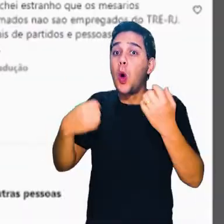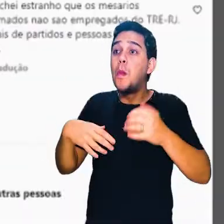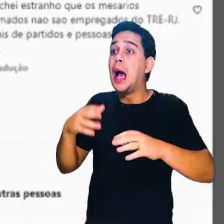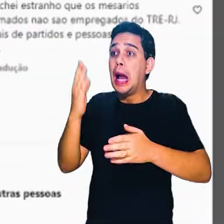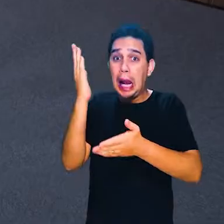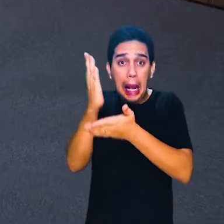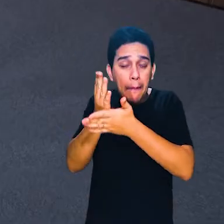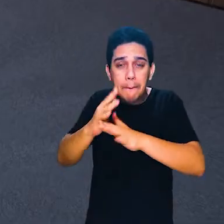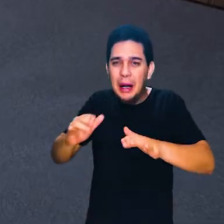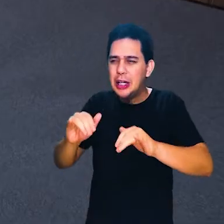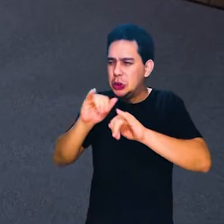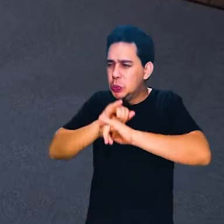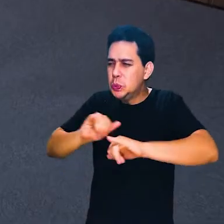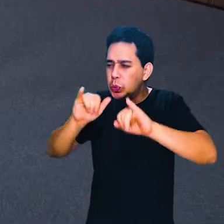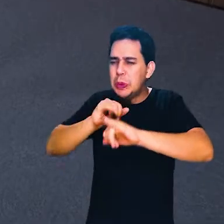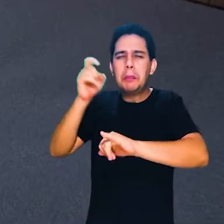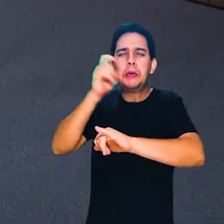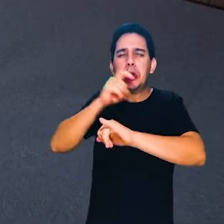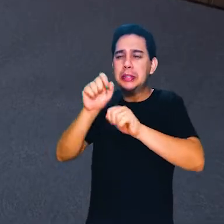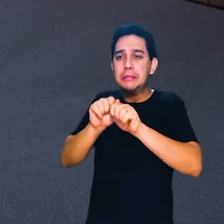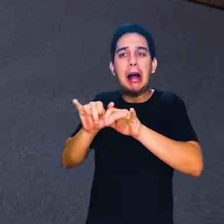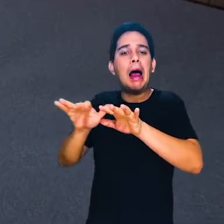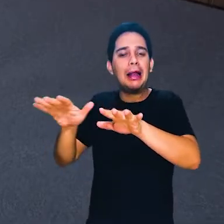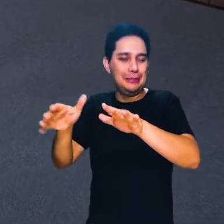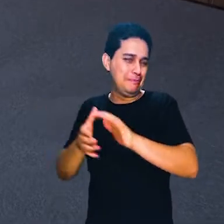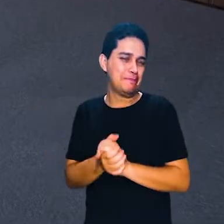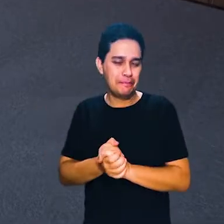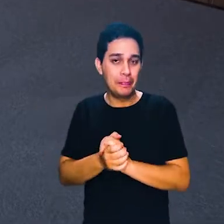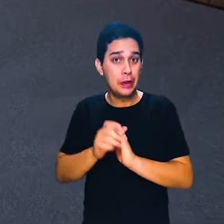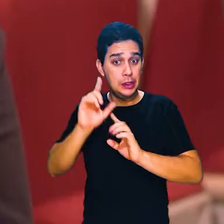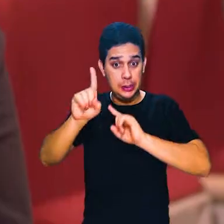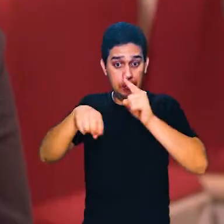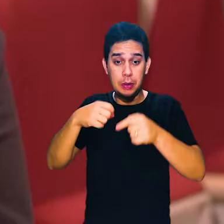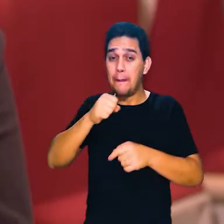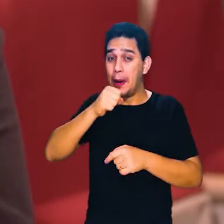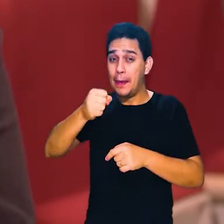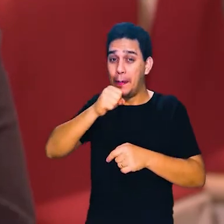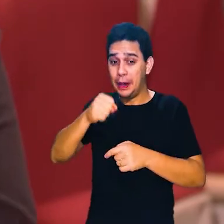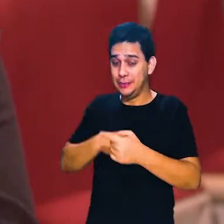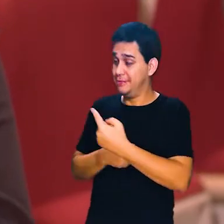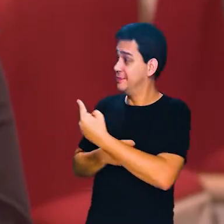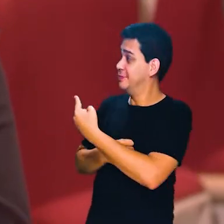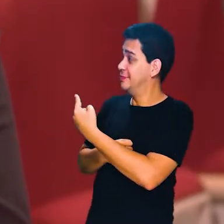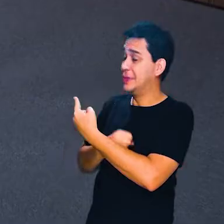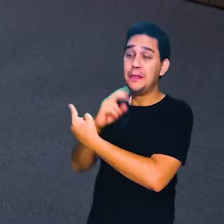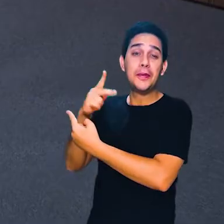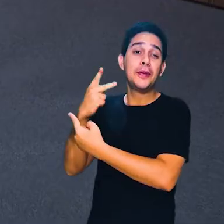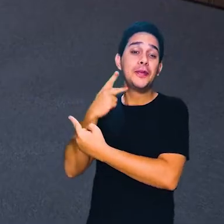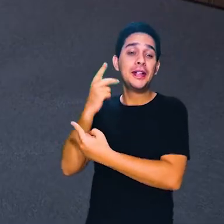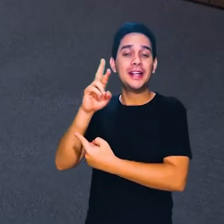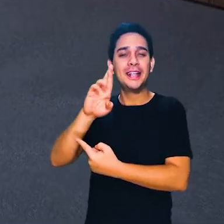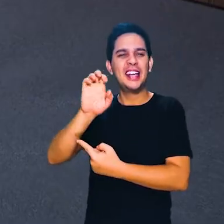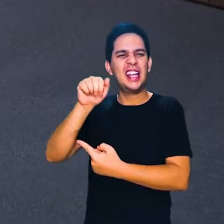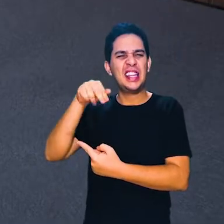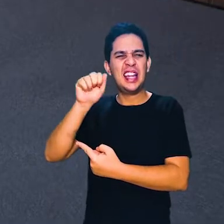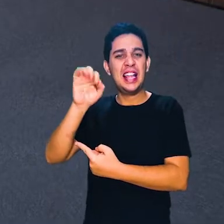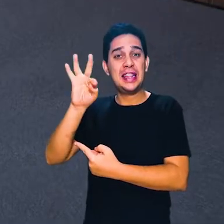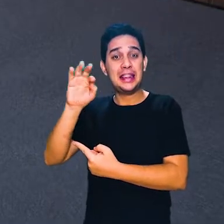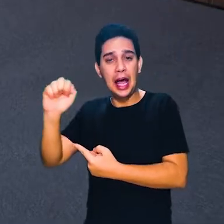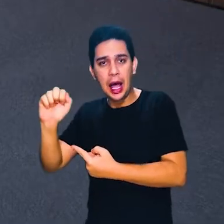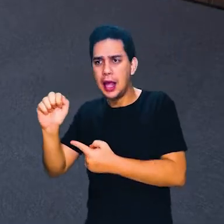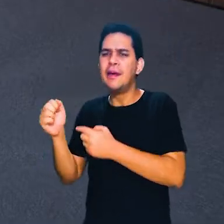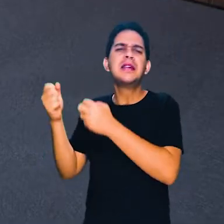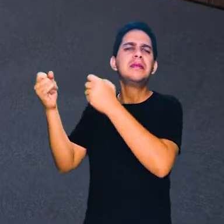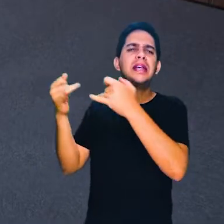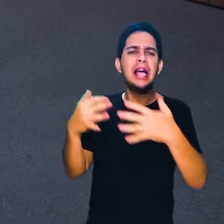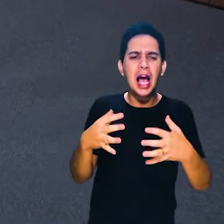instituição. Assista também a uma entrevista especial com a promotora de Justiça, Renata Mendes, sobre a atuação do Centro de Apoio